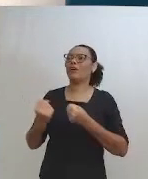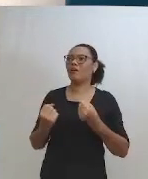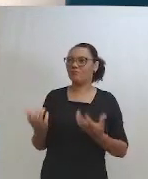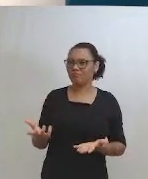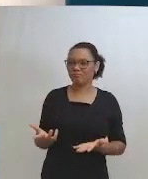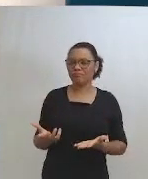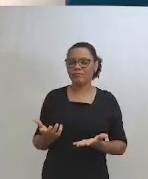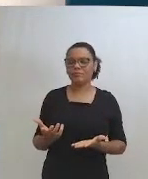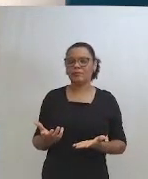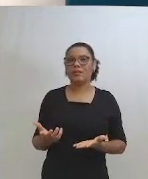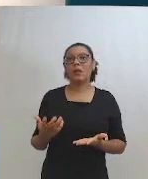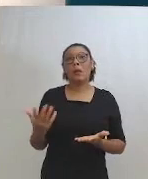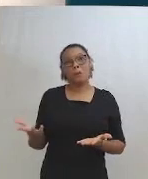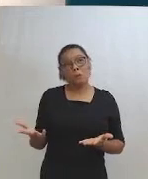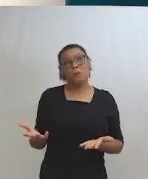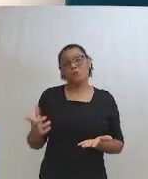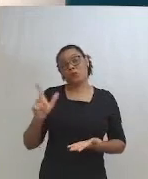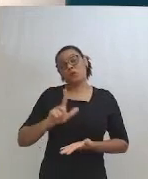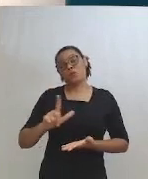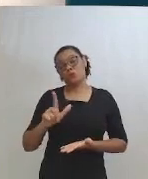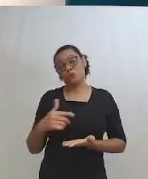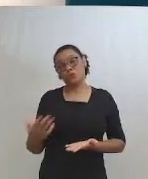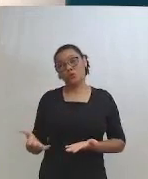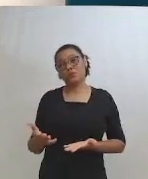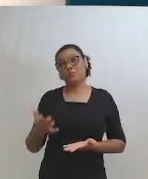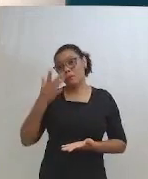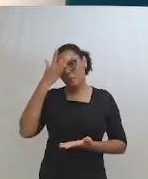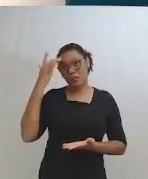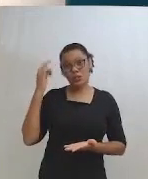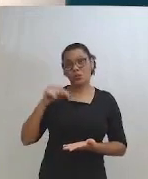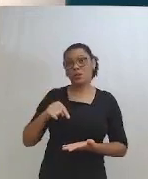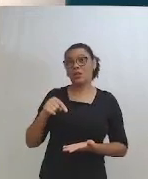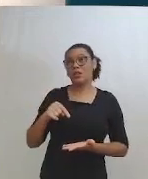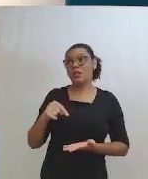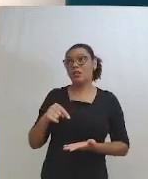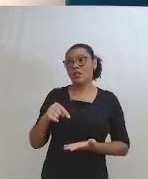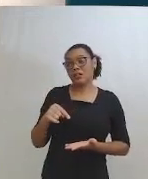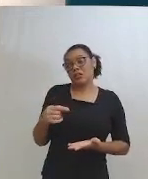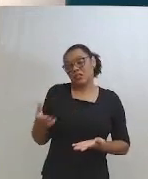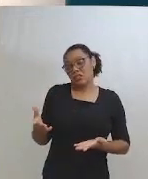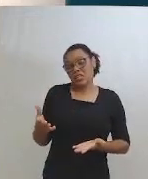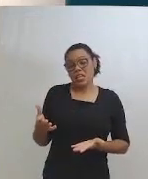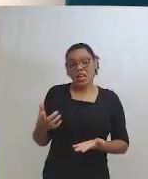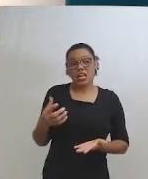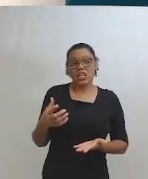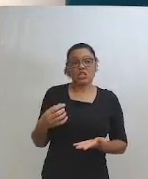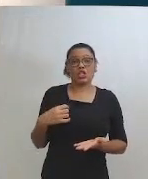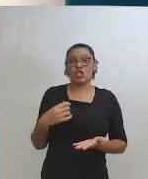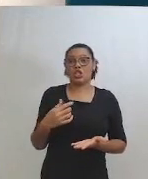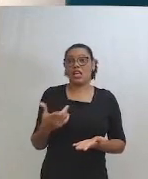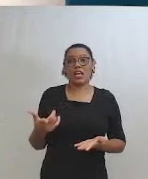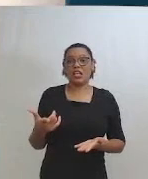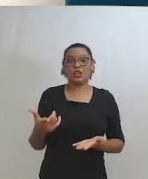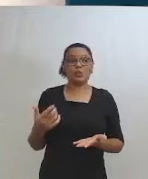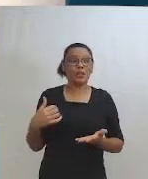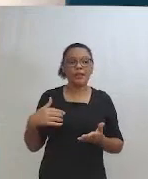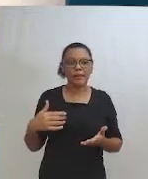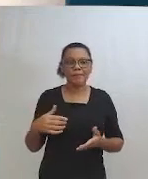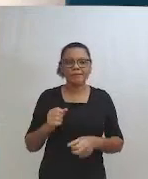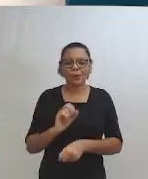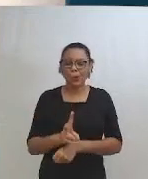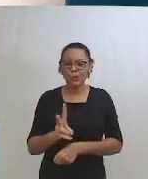questão lógica, o Aderbal não iria ficar diante daquela cena, não iria ficar. E tanto isso trouxe consequências, se ele ficasse,